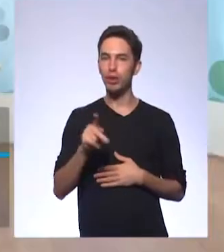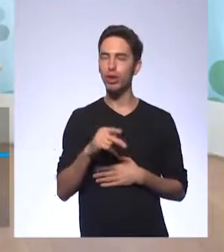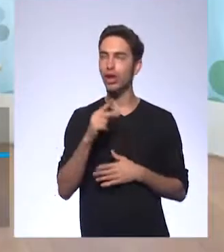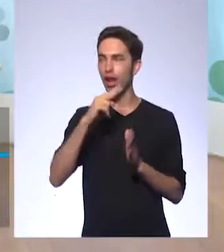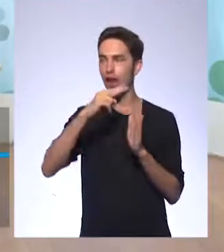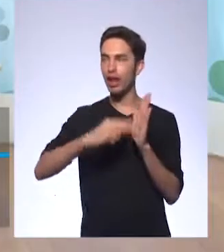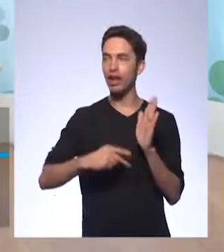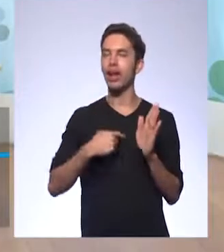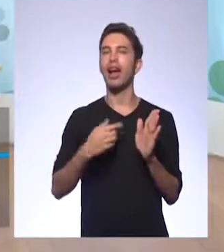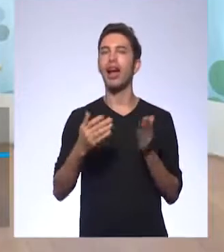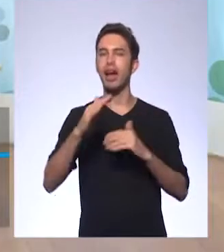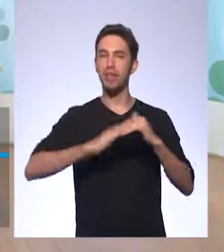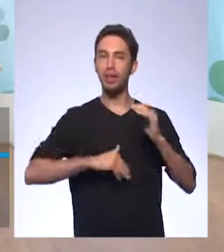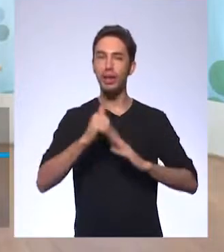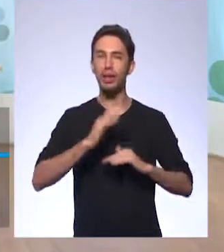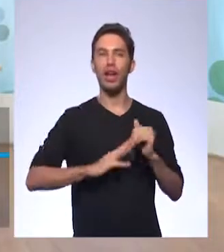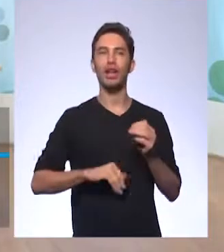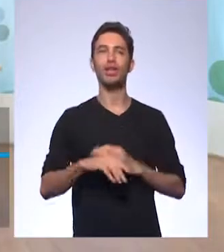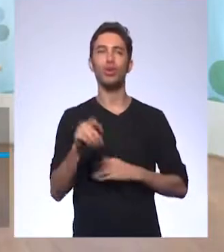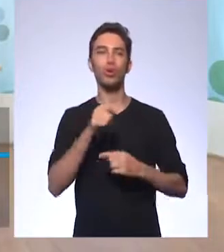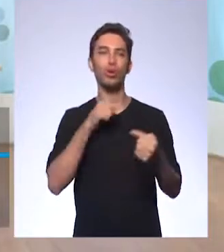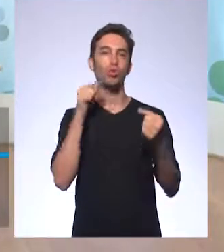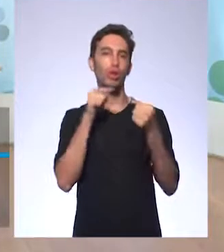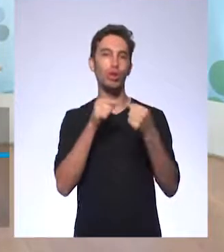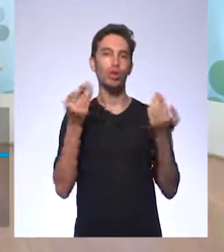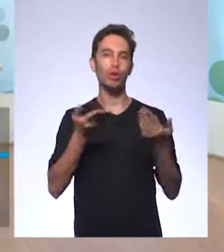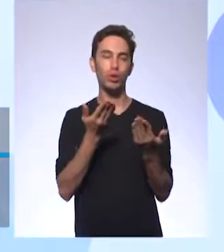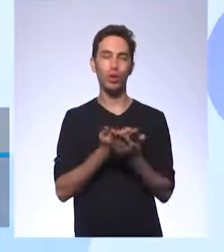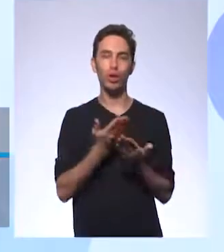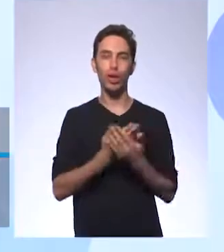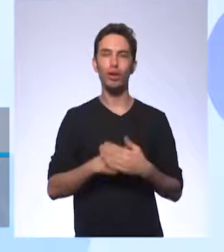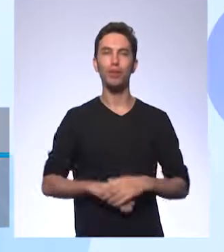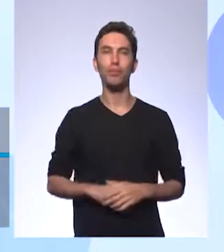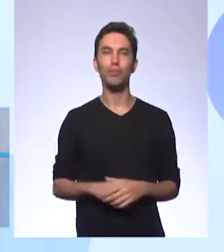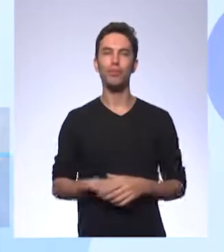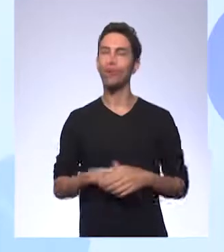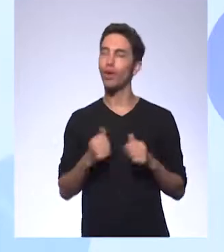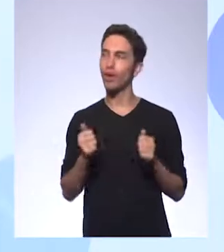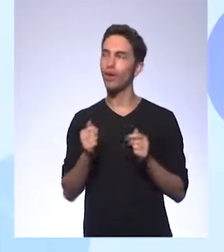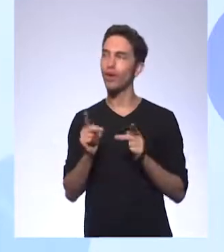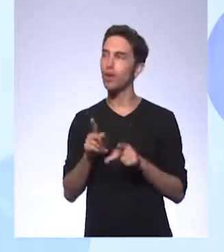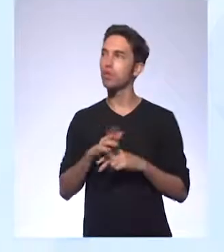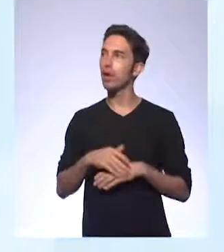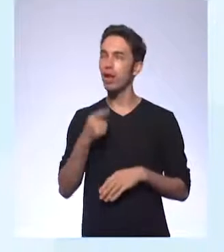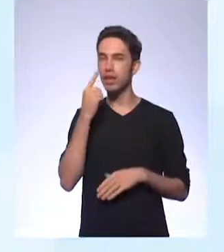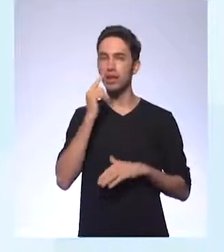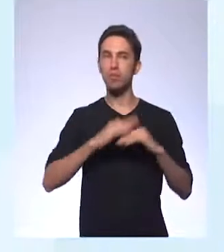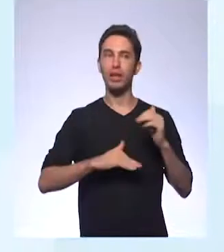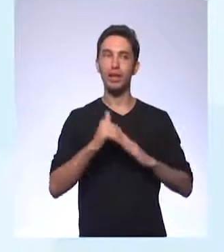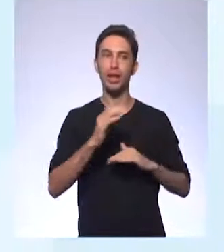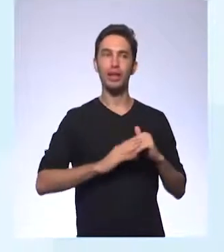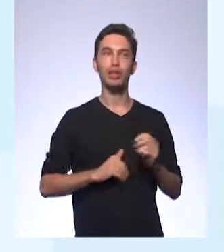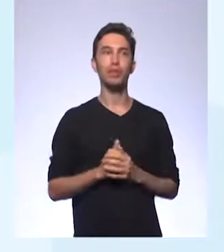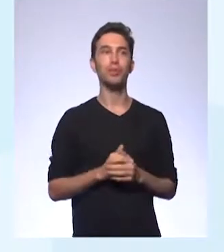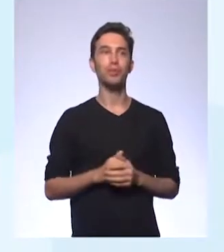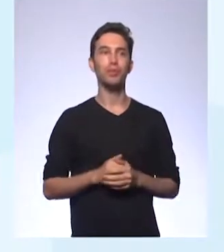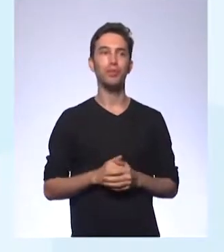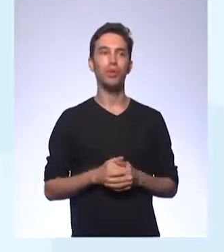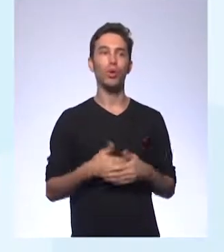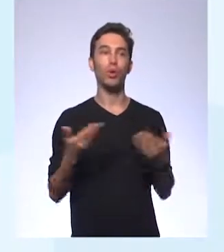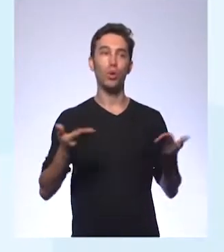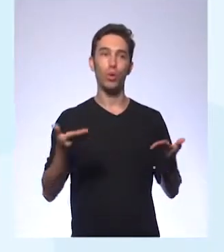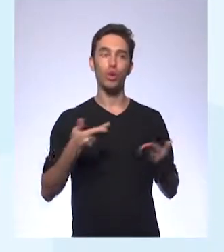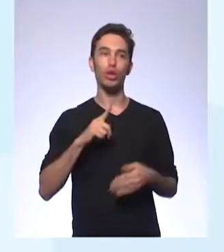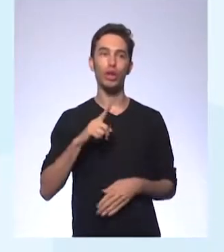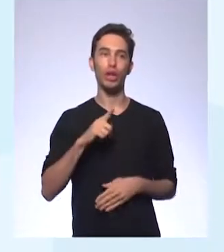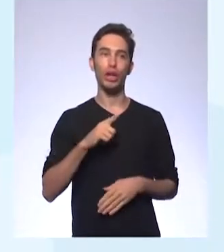ler para nós a habilidade e os objetivos de hoje. Vamos lá, então, para as habilidades. Hoje,